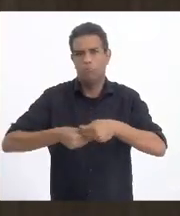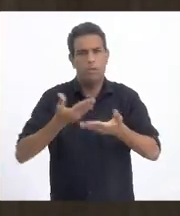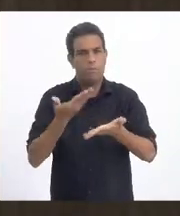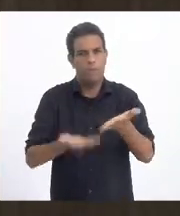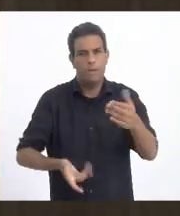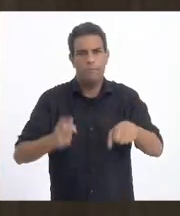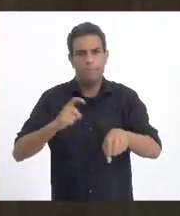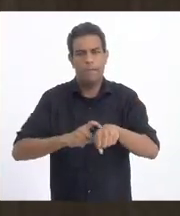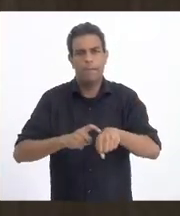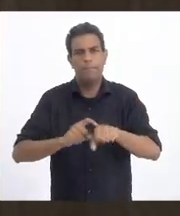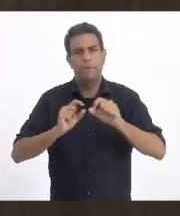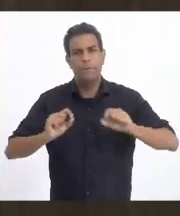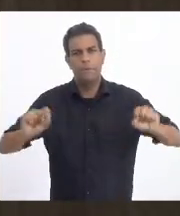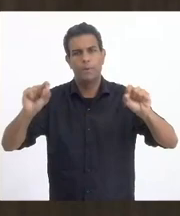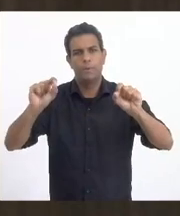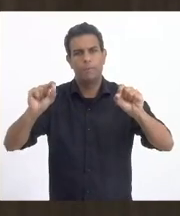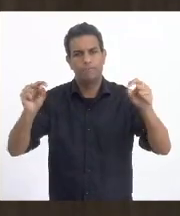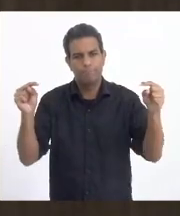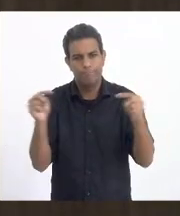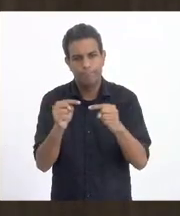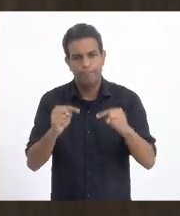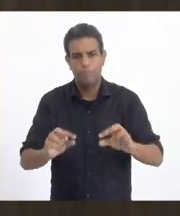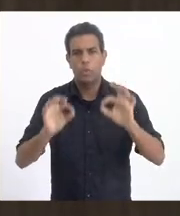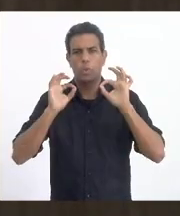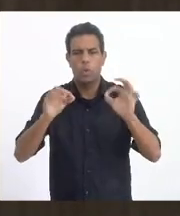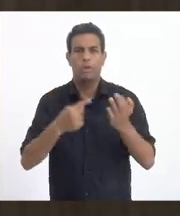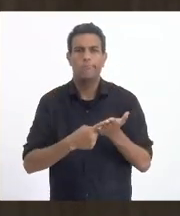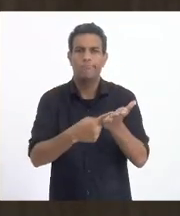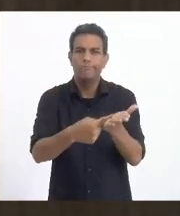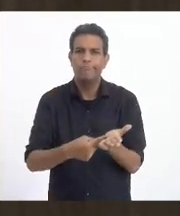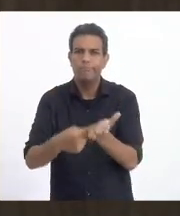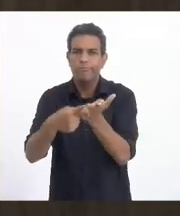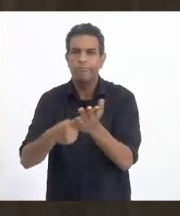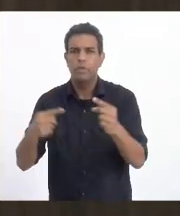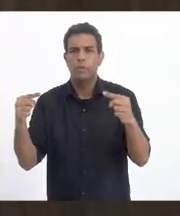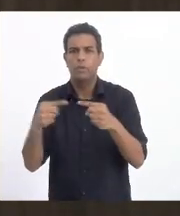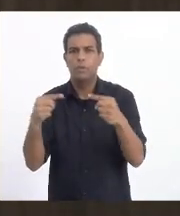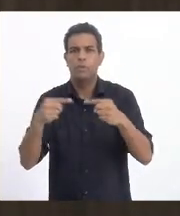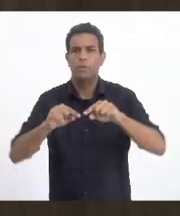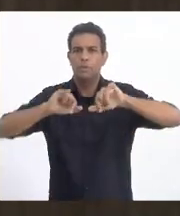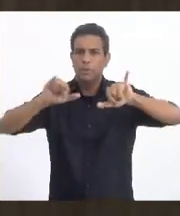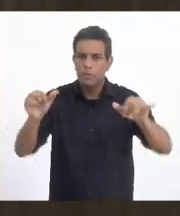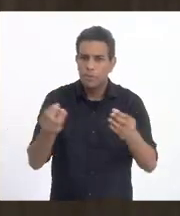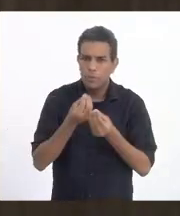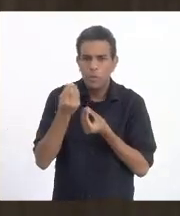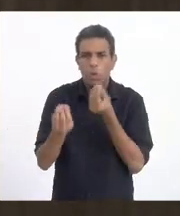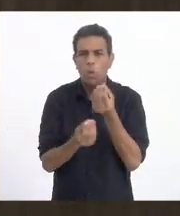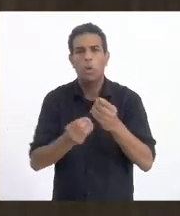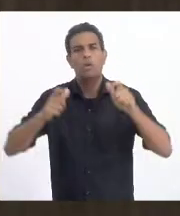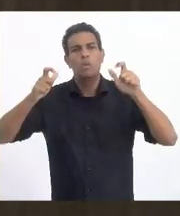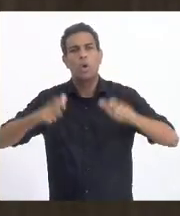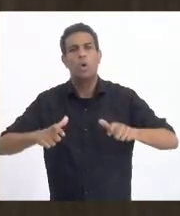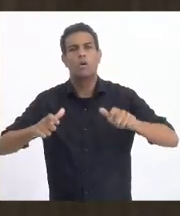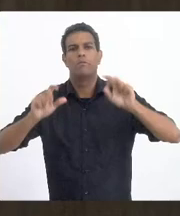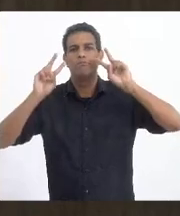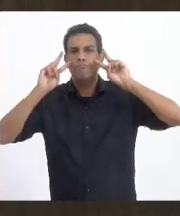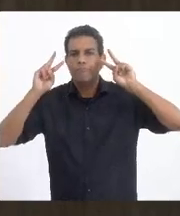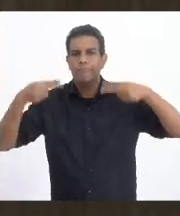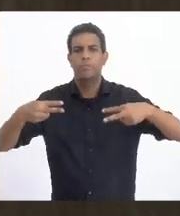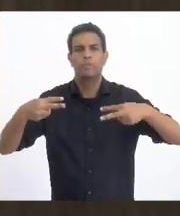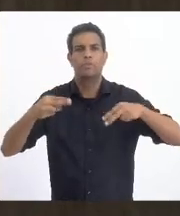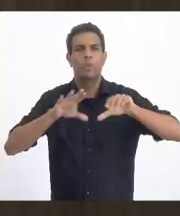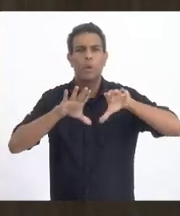estender a reunião. Mas essa é a minha parte, que foi me perguntado pelos colegas, eu estou passando aí para a mesa e para as autoridades